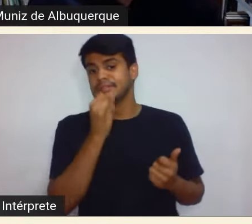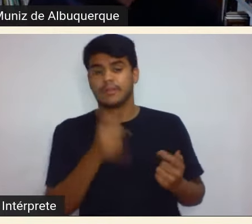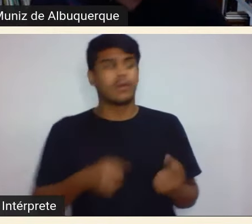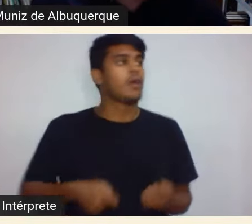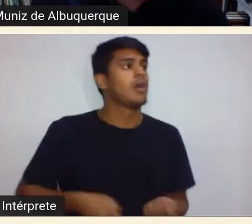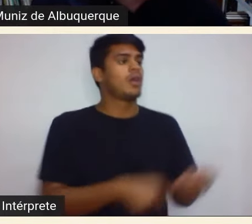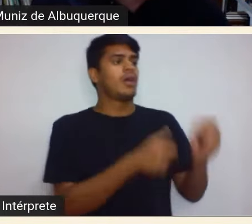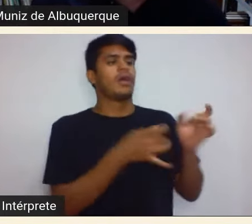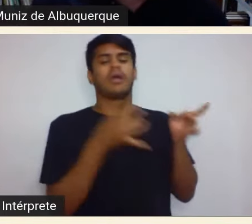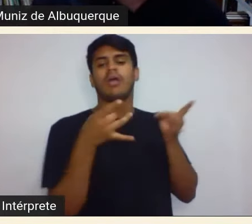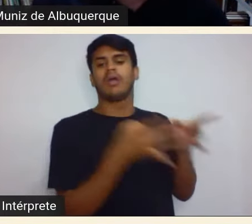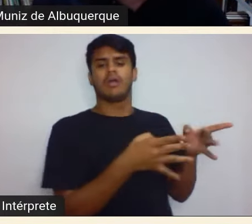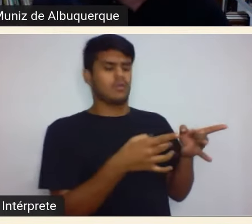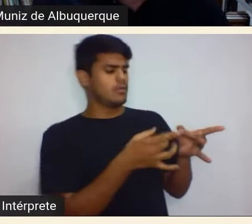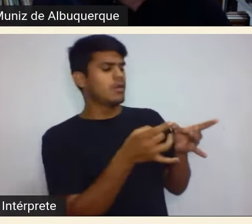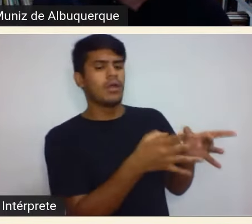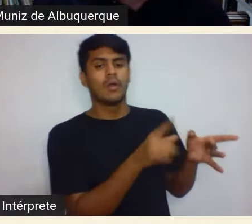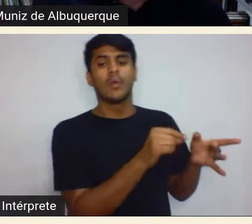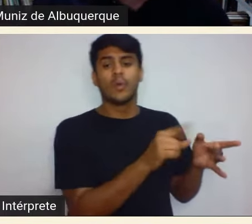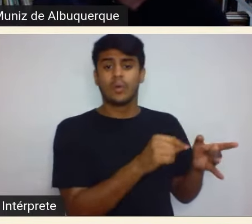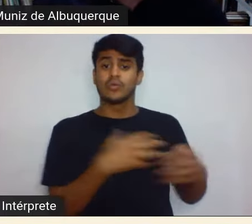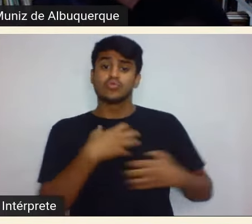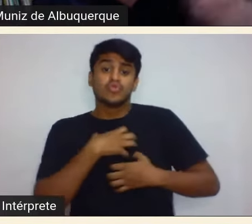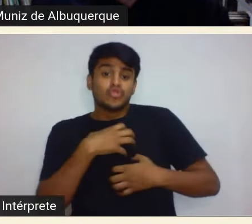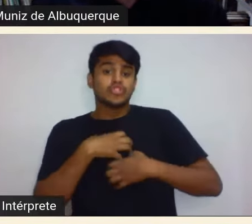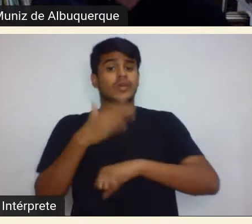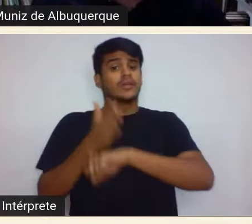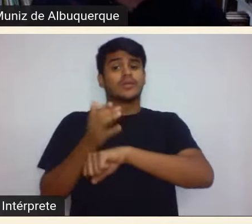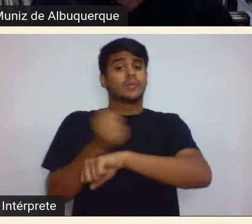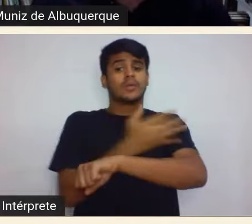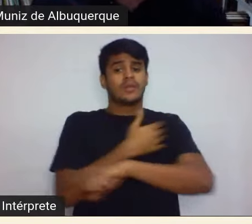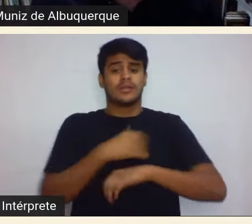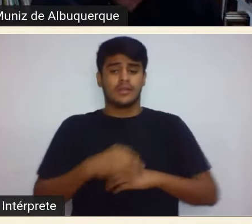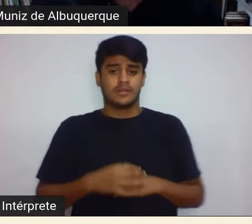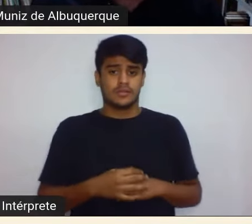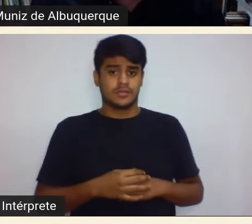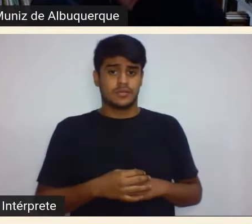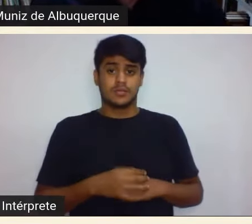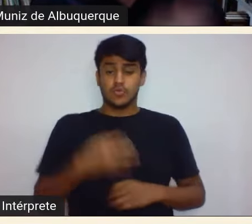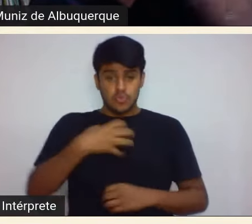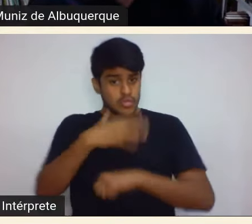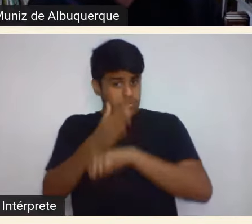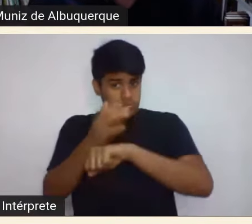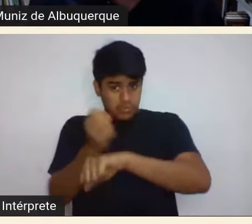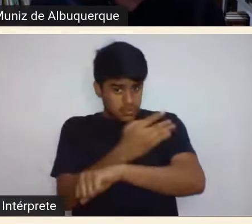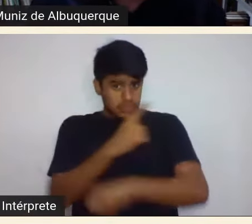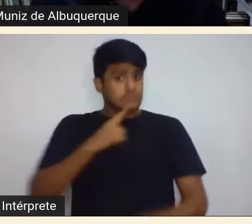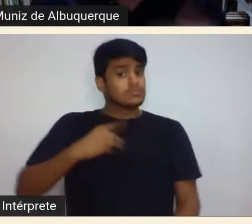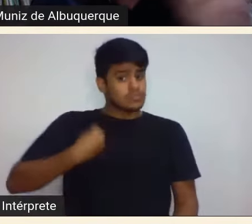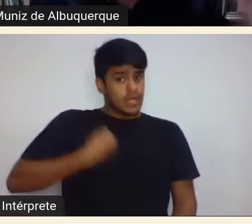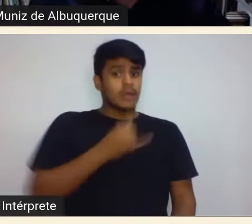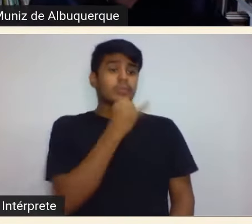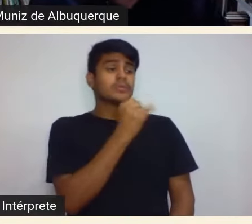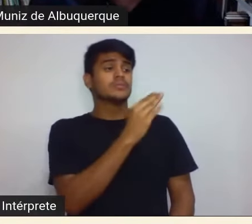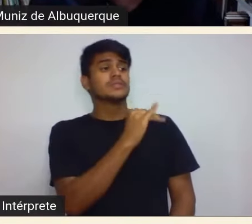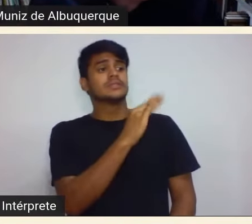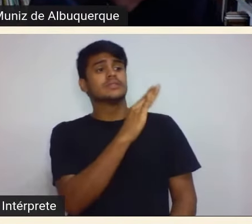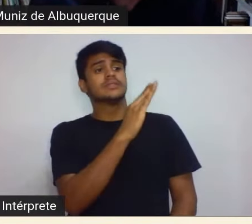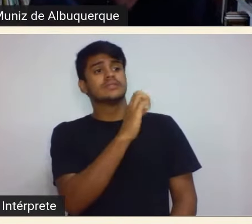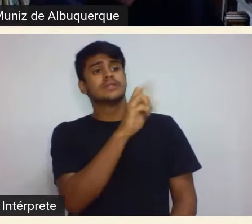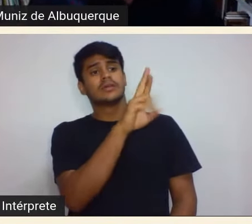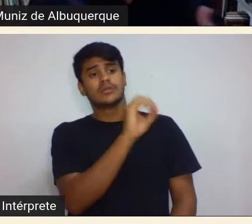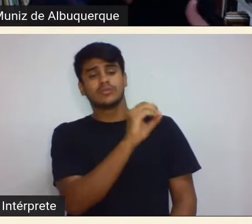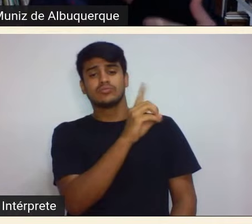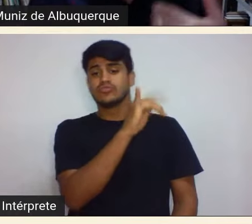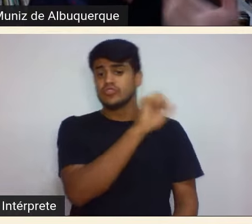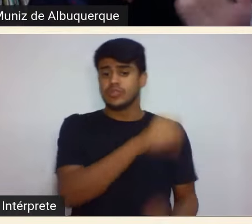é, da forma modernista. A forma modernista está presente num Cícero Dias, num Lula Cardoso